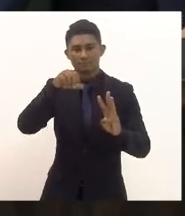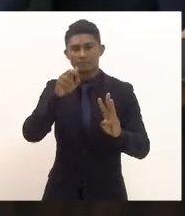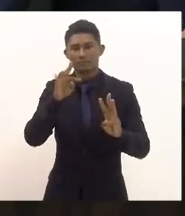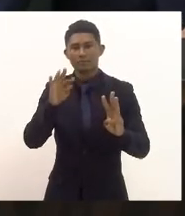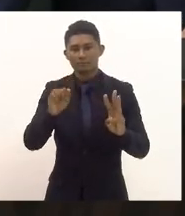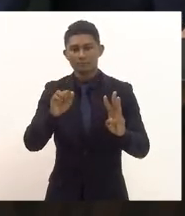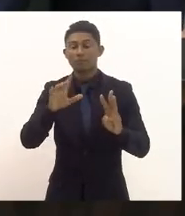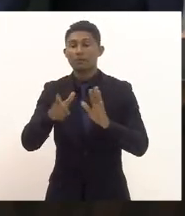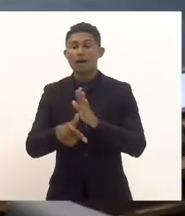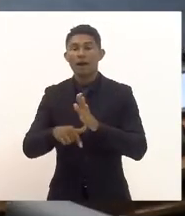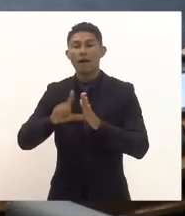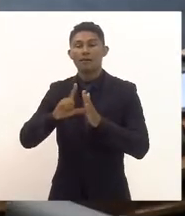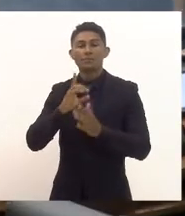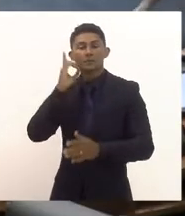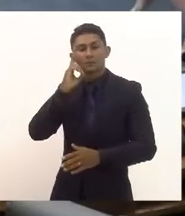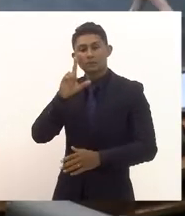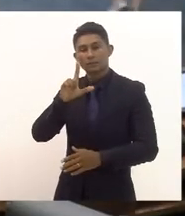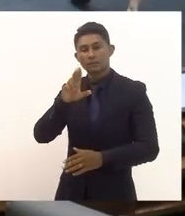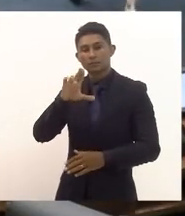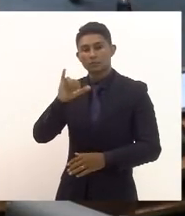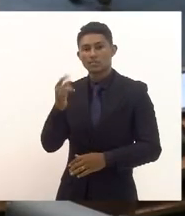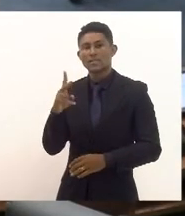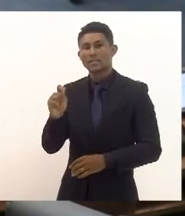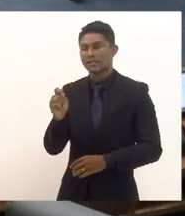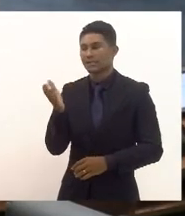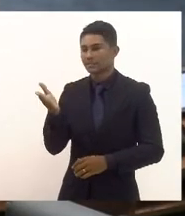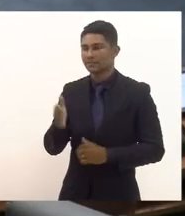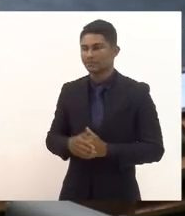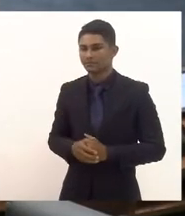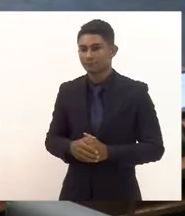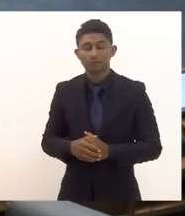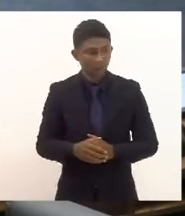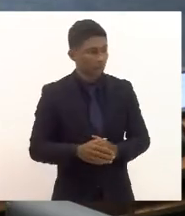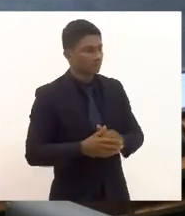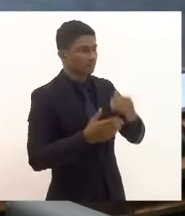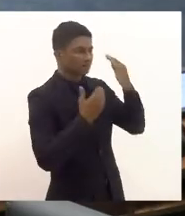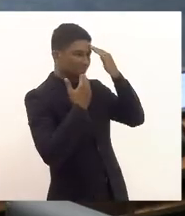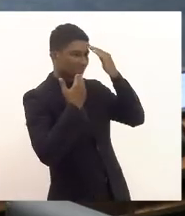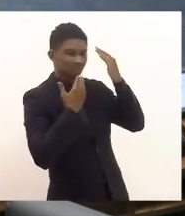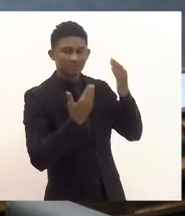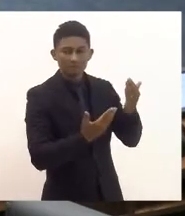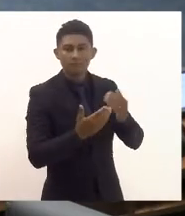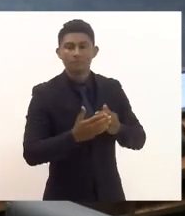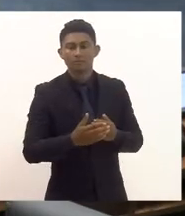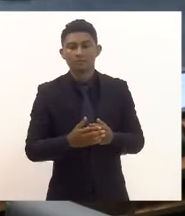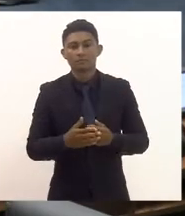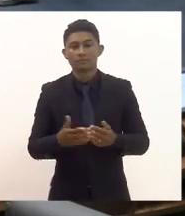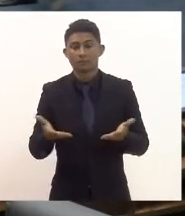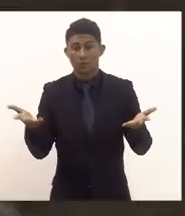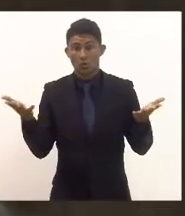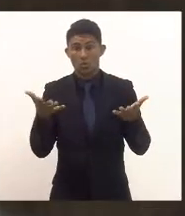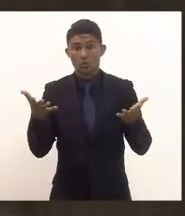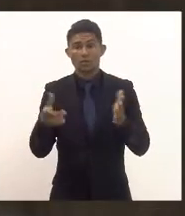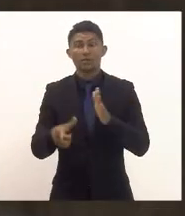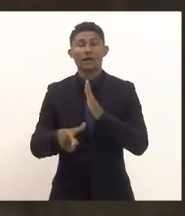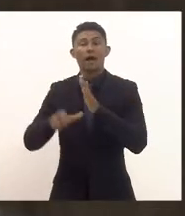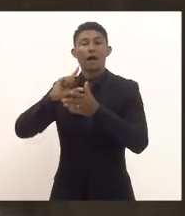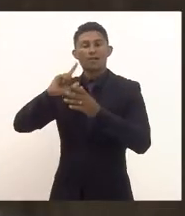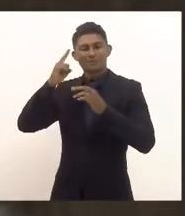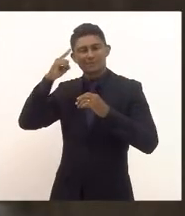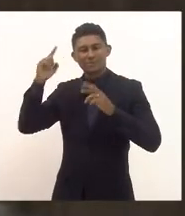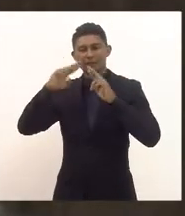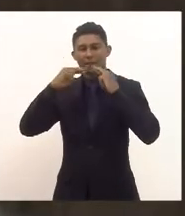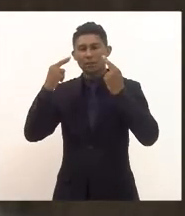de ordem o deputado da Lucinha o presidente queria agradecer vocês dizer que a reunião que hoje participam foi muito